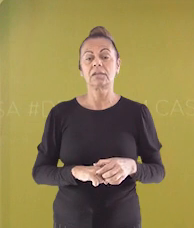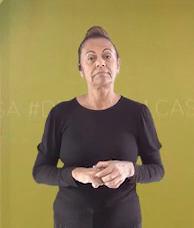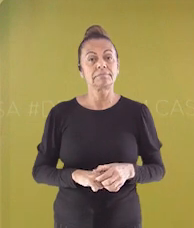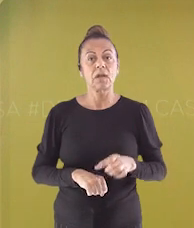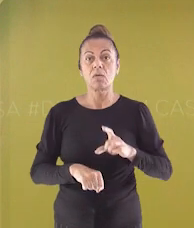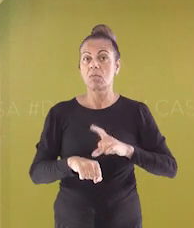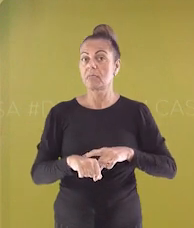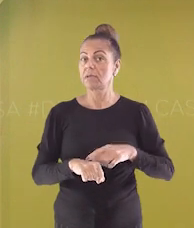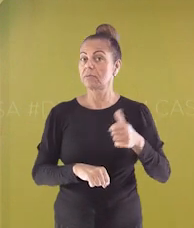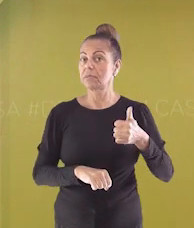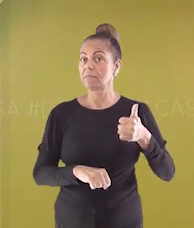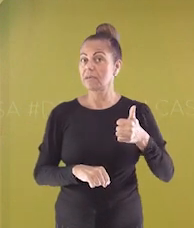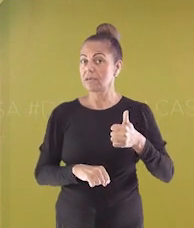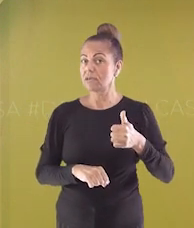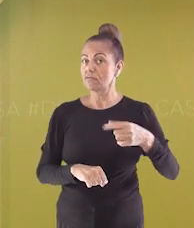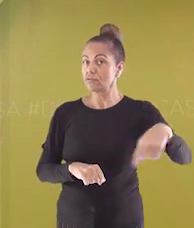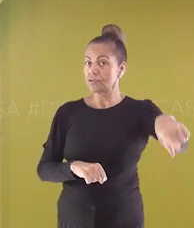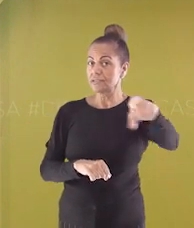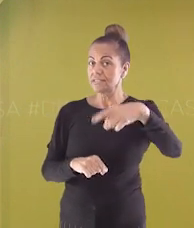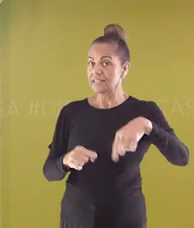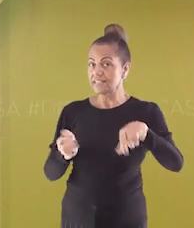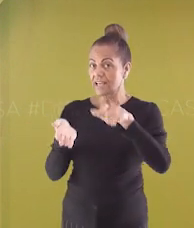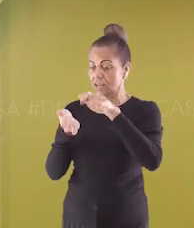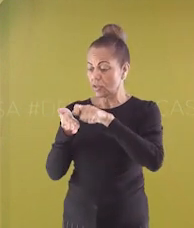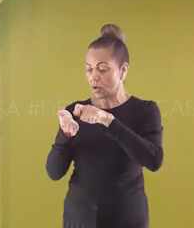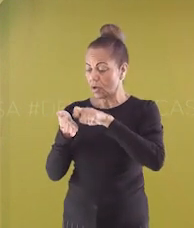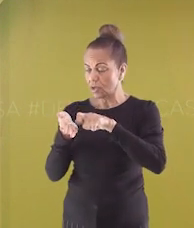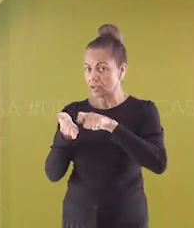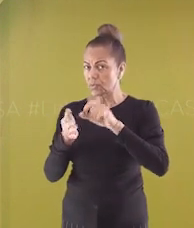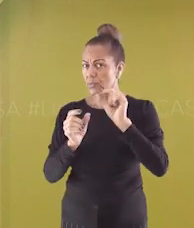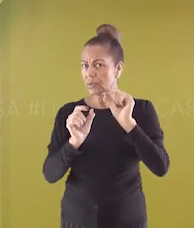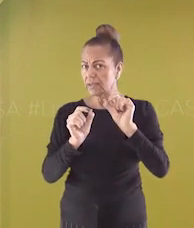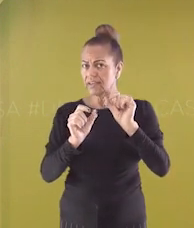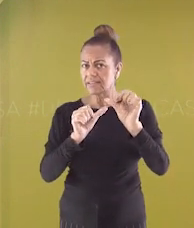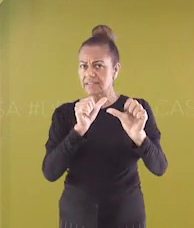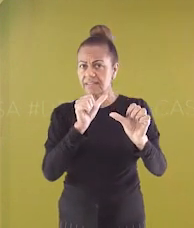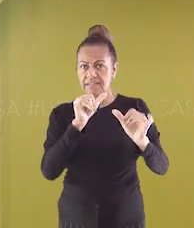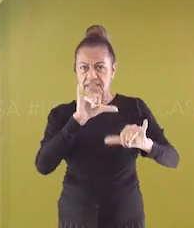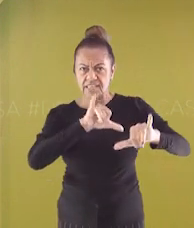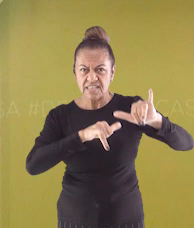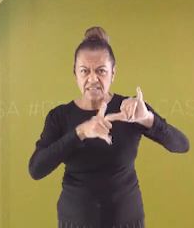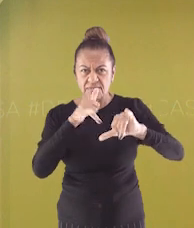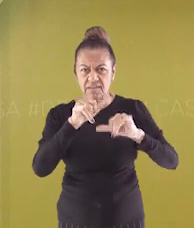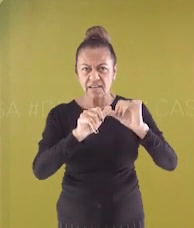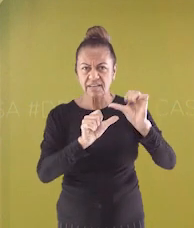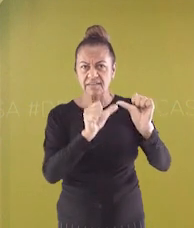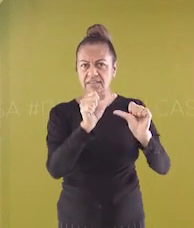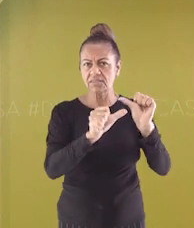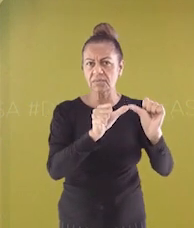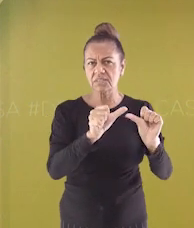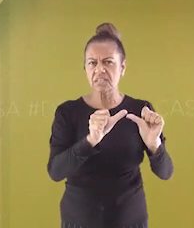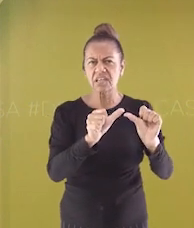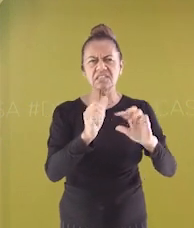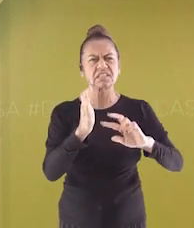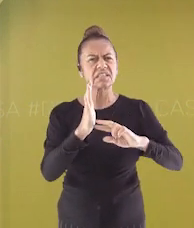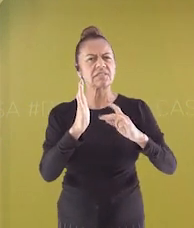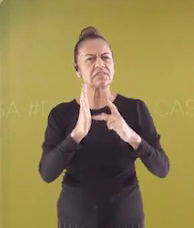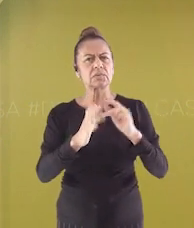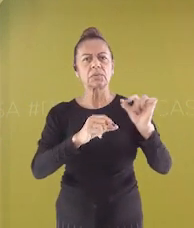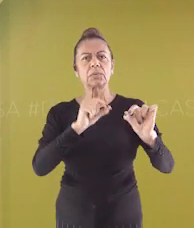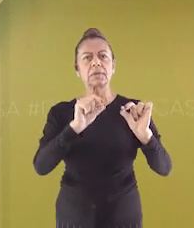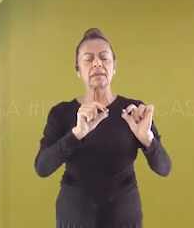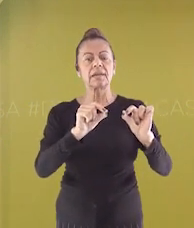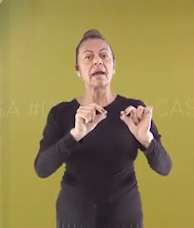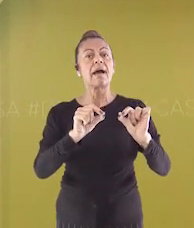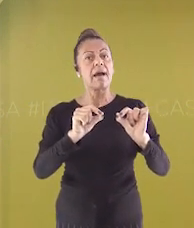Em primeiro momento, anote aí no seu caderno. Transformações químicas são aquelas que